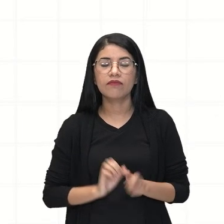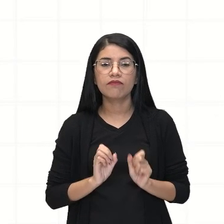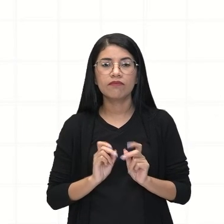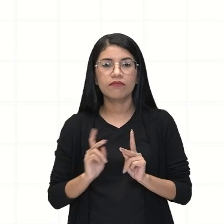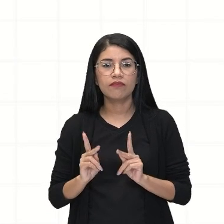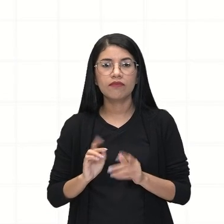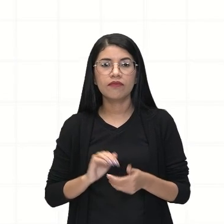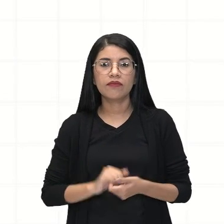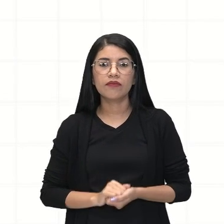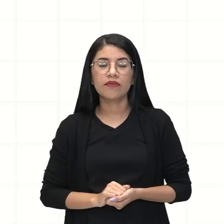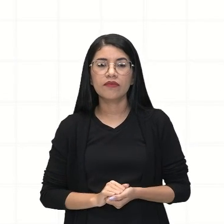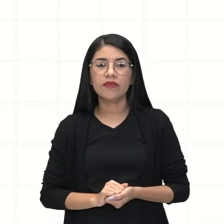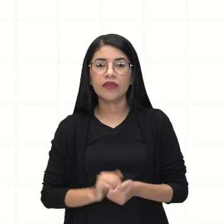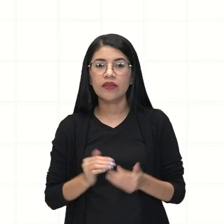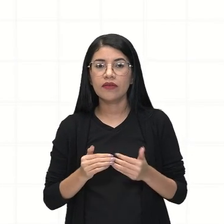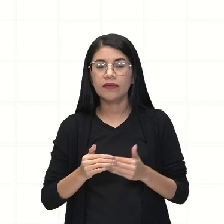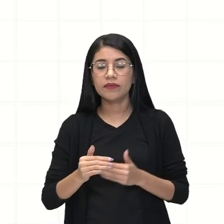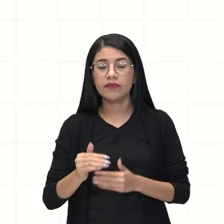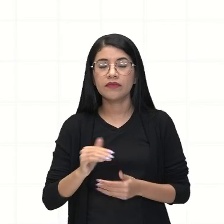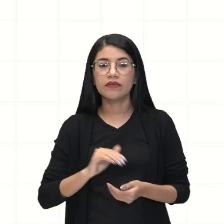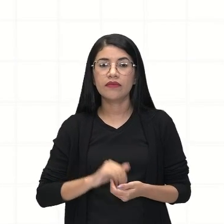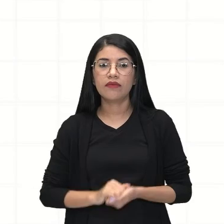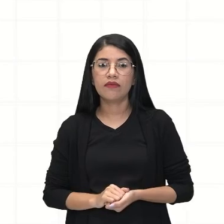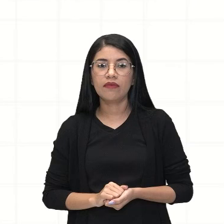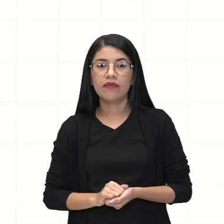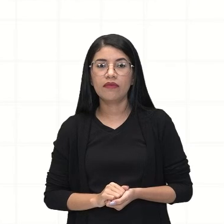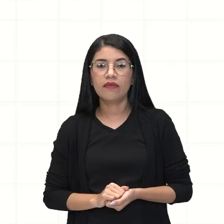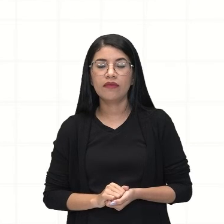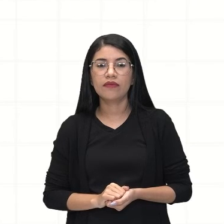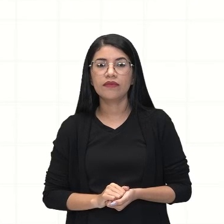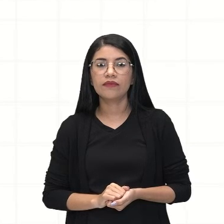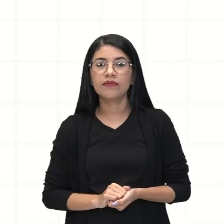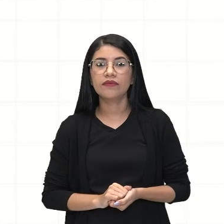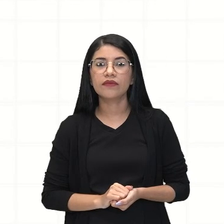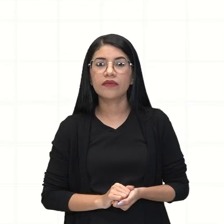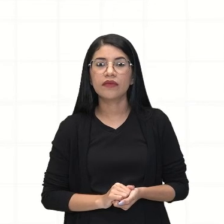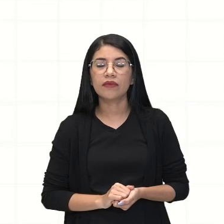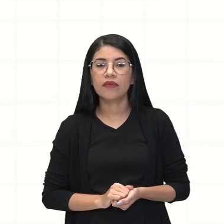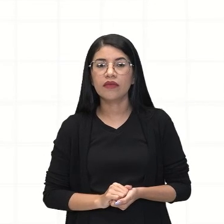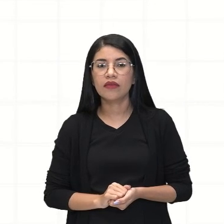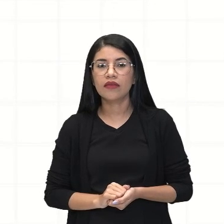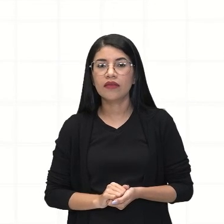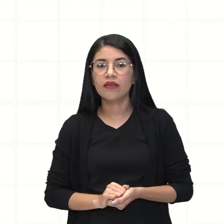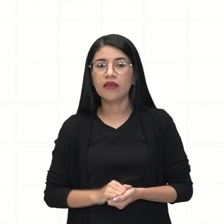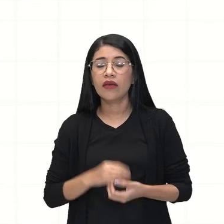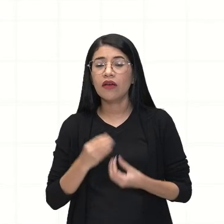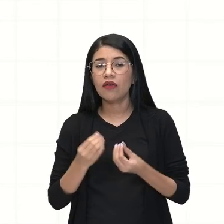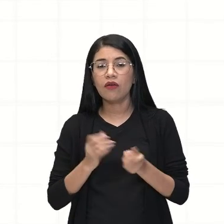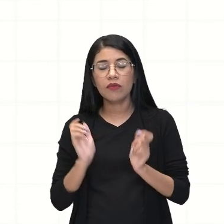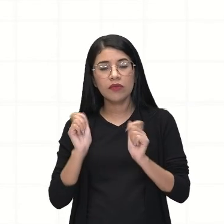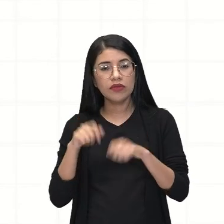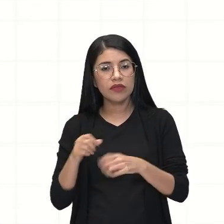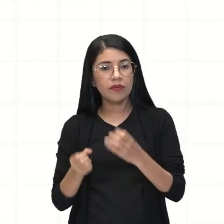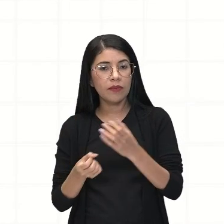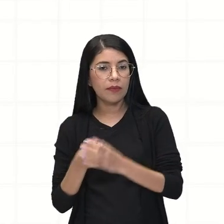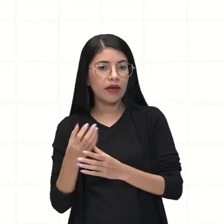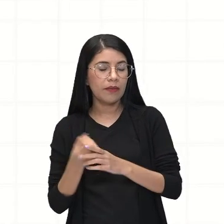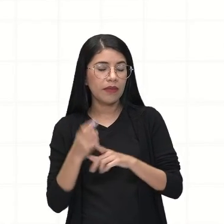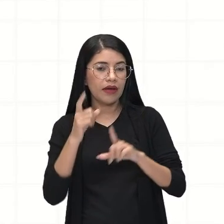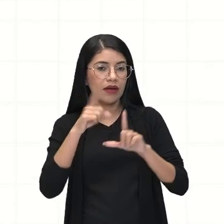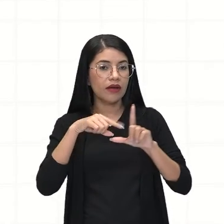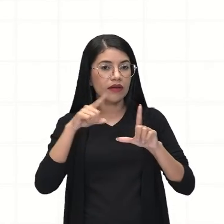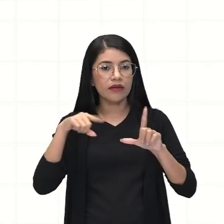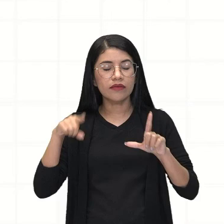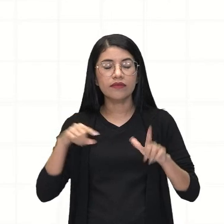bem. Continuando, então, vamos ver mais um probleminha aqui sobre como a gente pode construir um gráfico. Olha